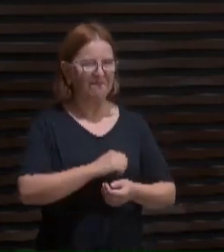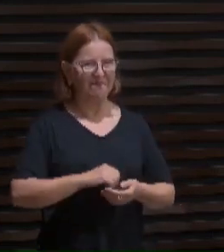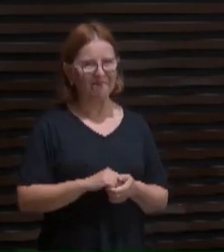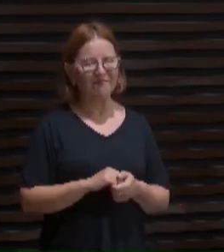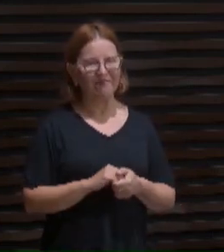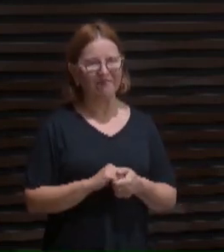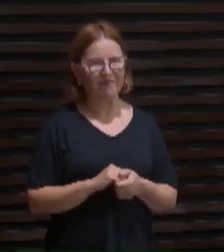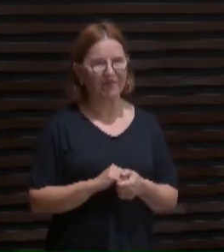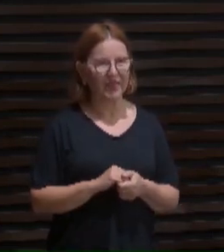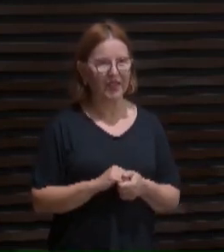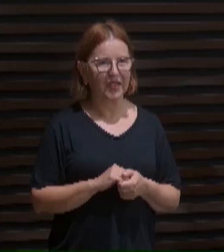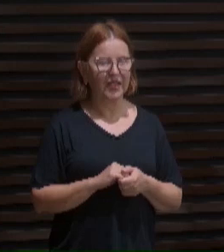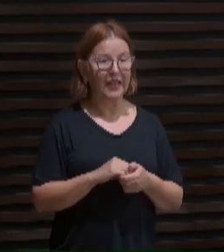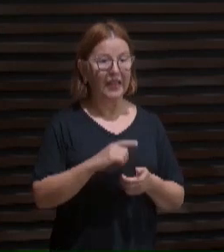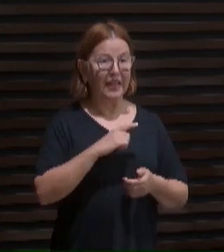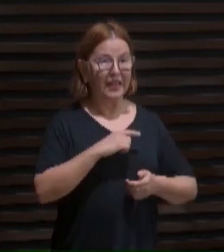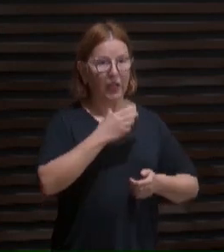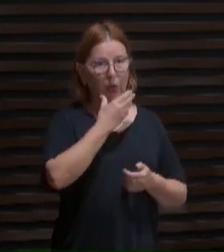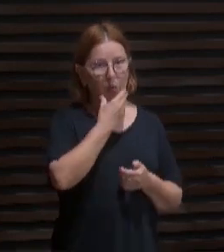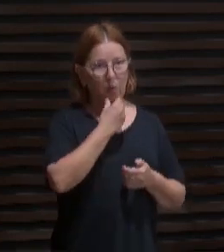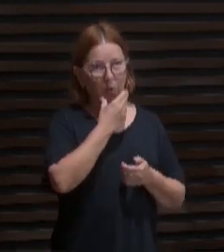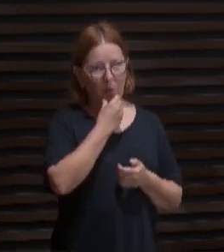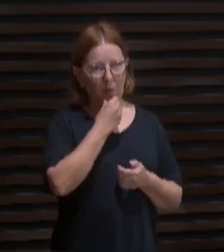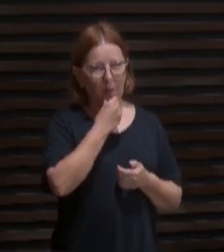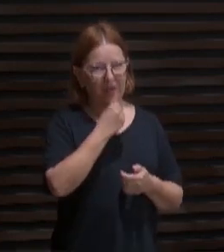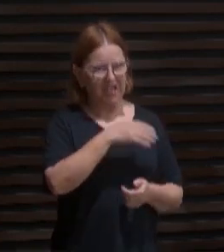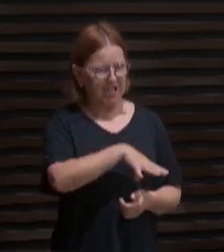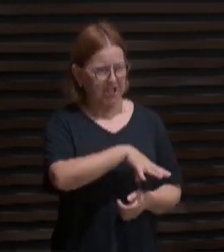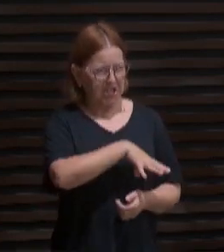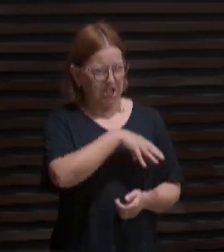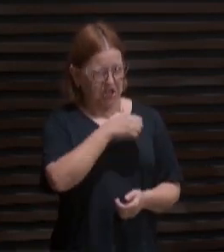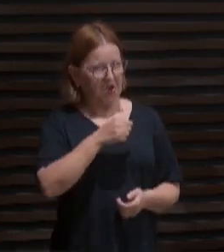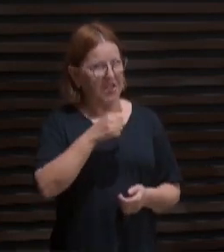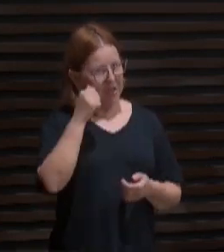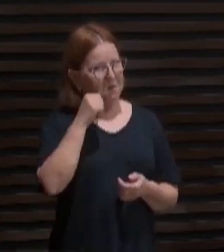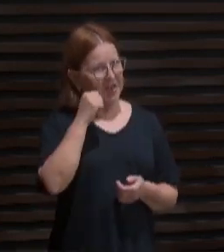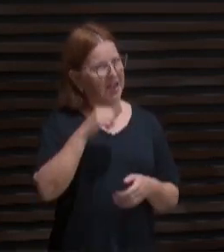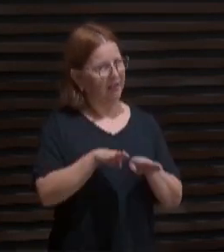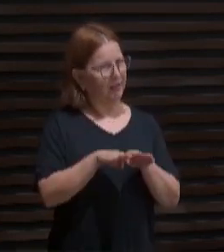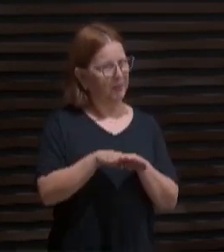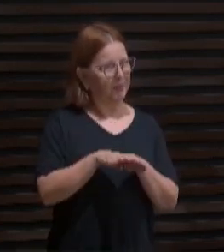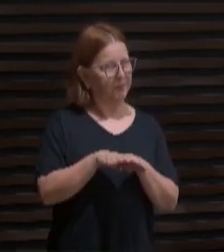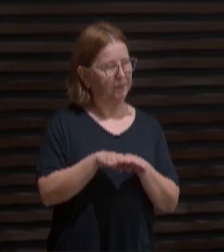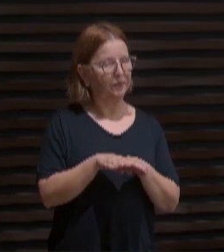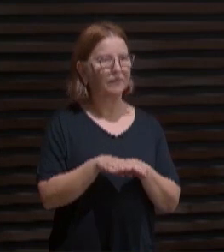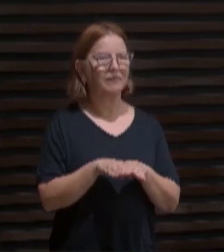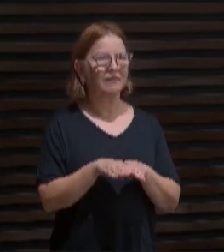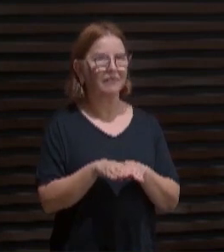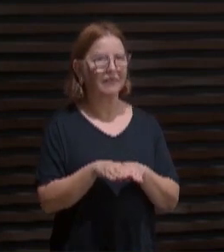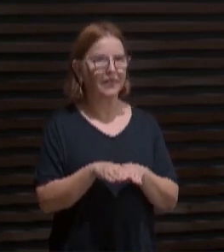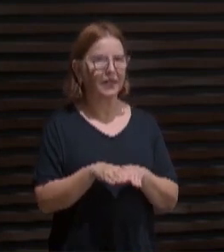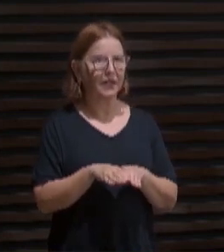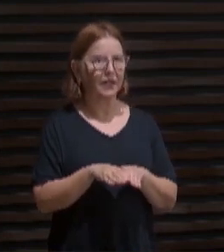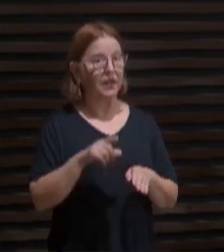tem aversão, detesta a mulher. E existe uma